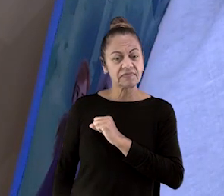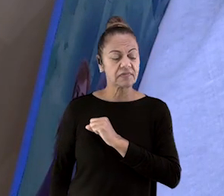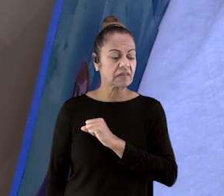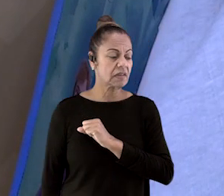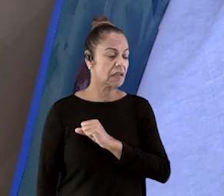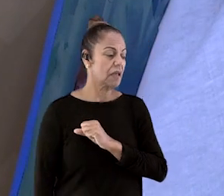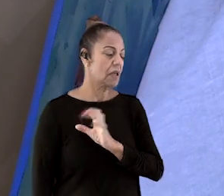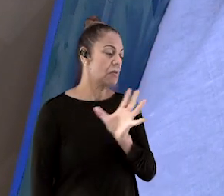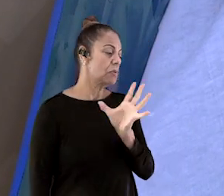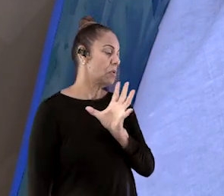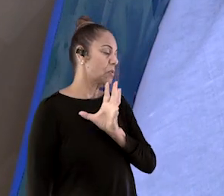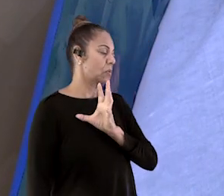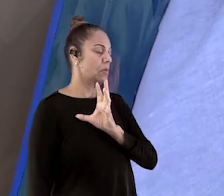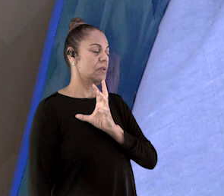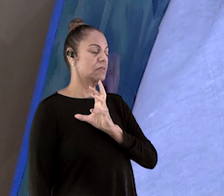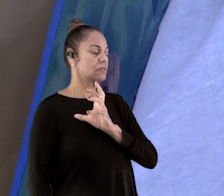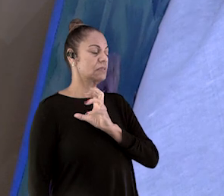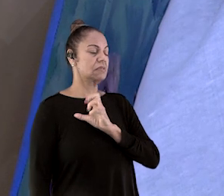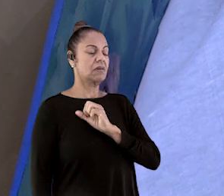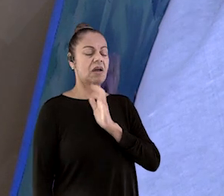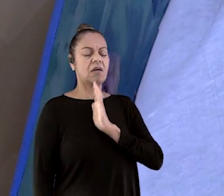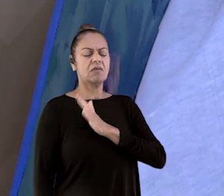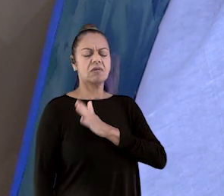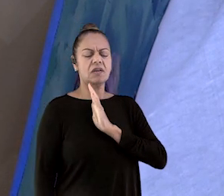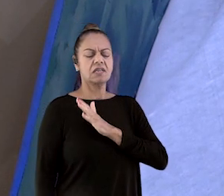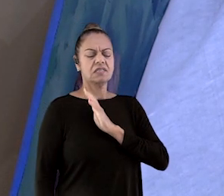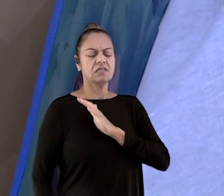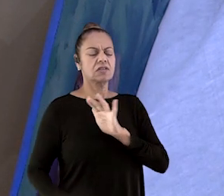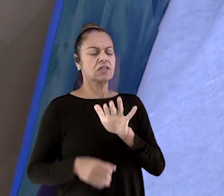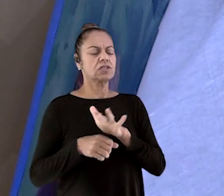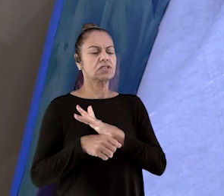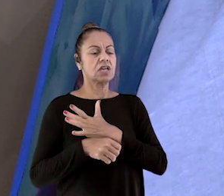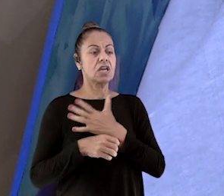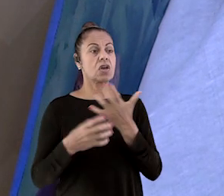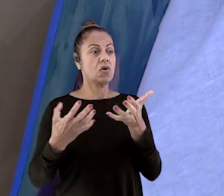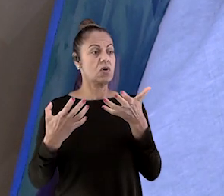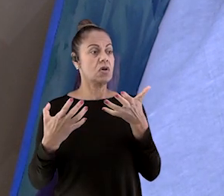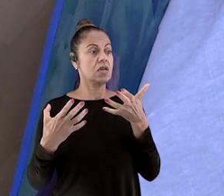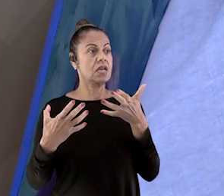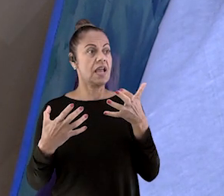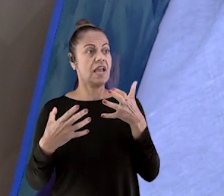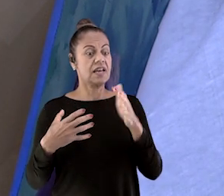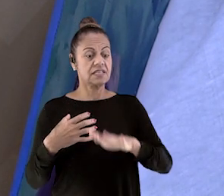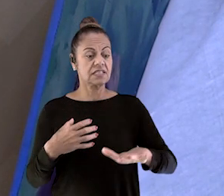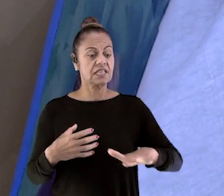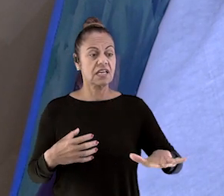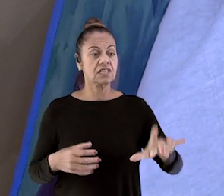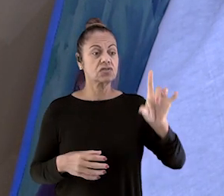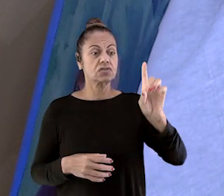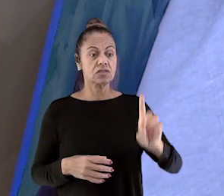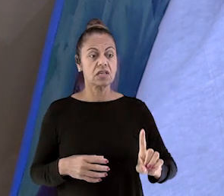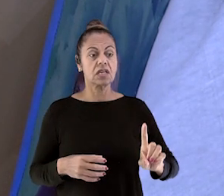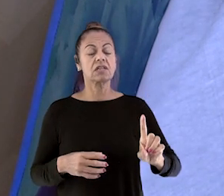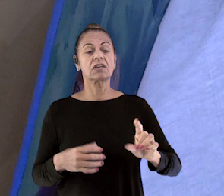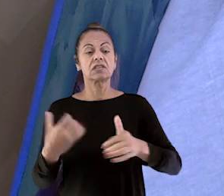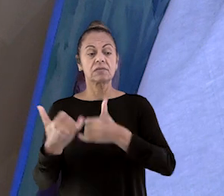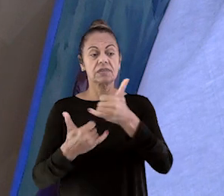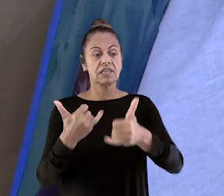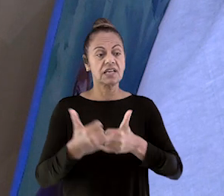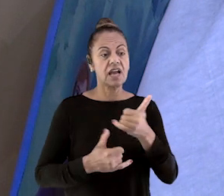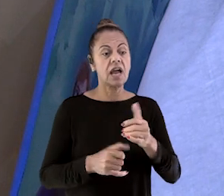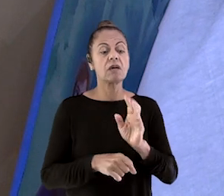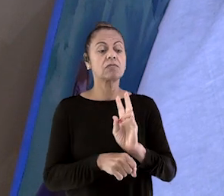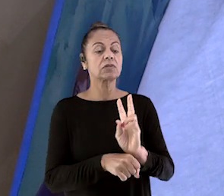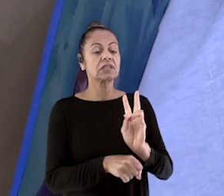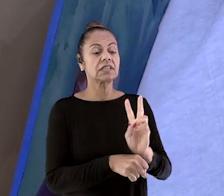meu coração está cheio de amor desejo que todas as crianças tenham o direito de brincar de